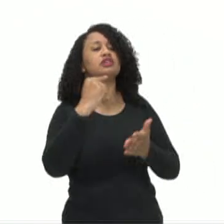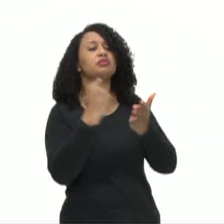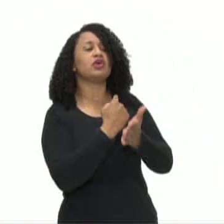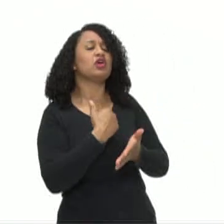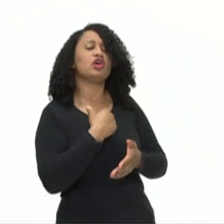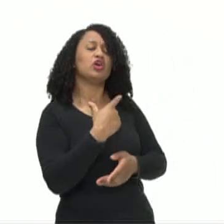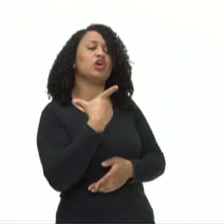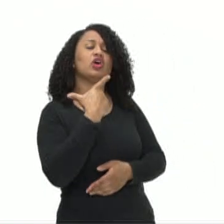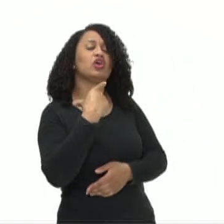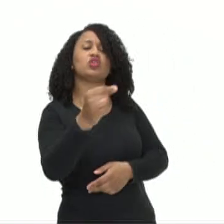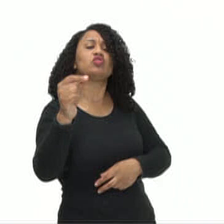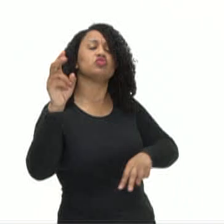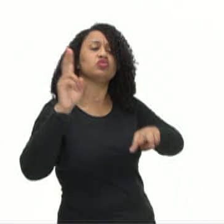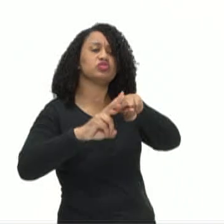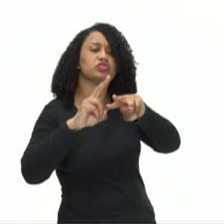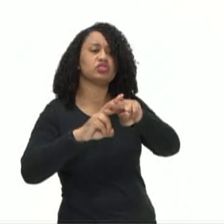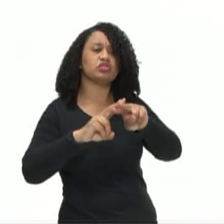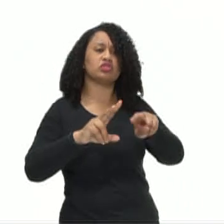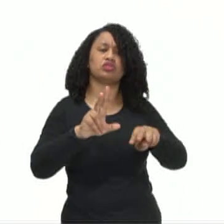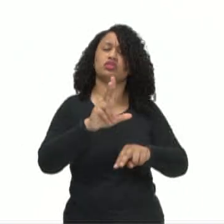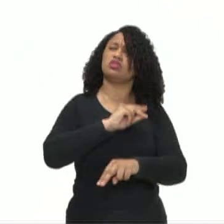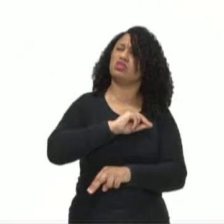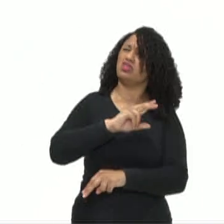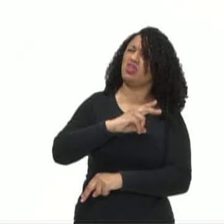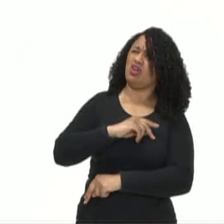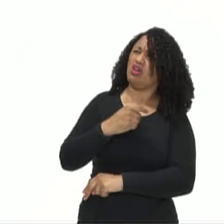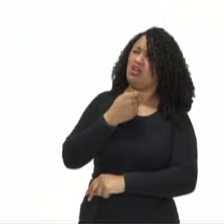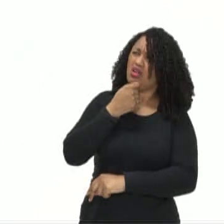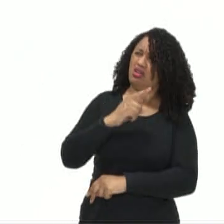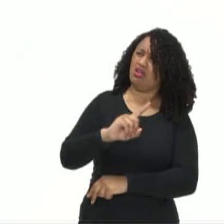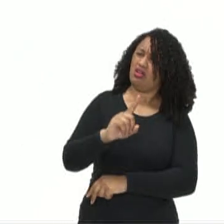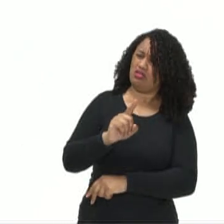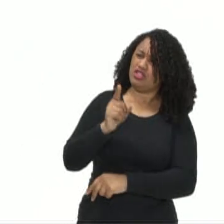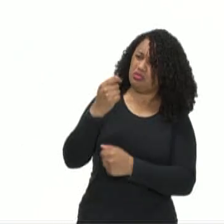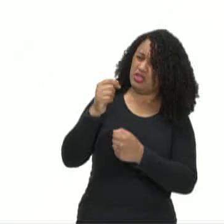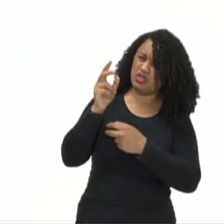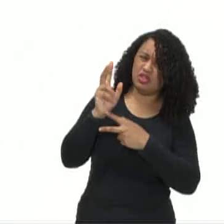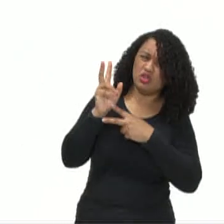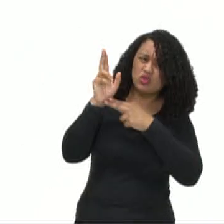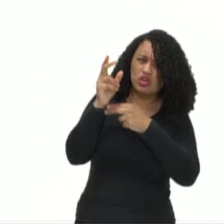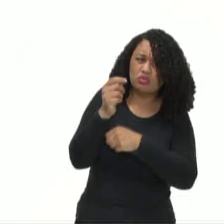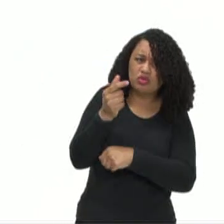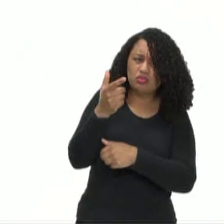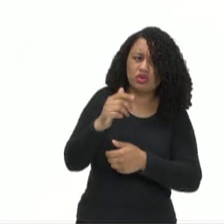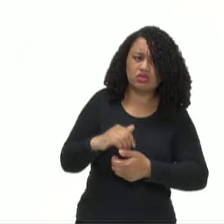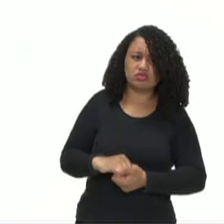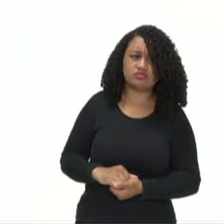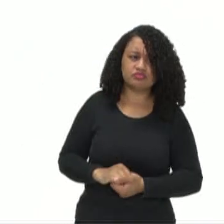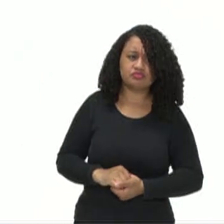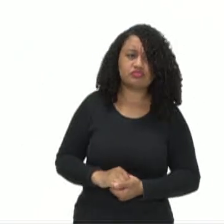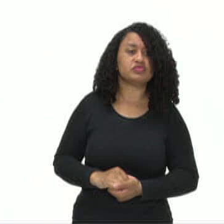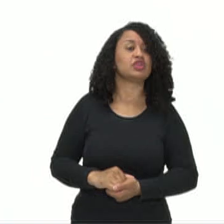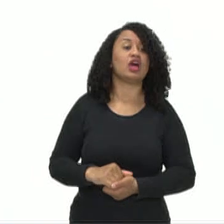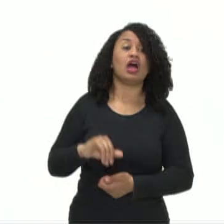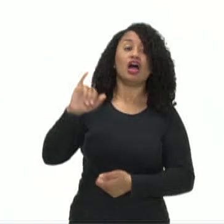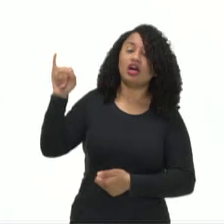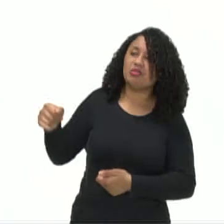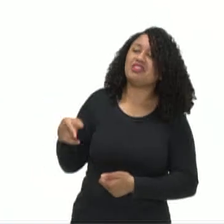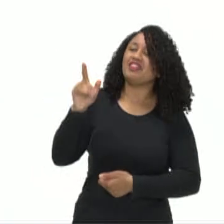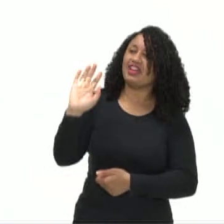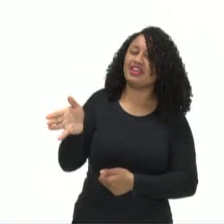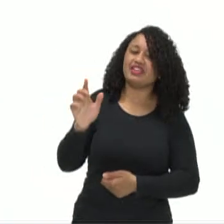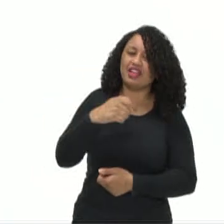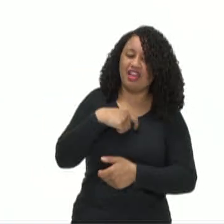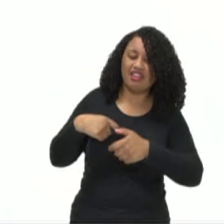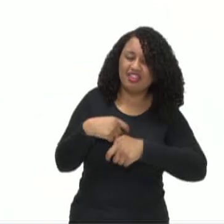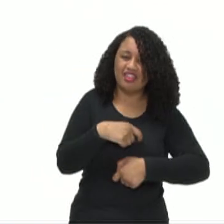presídio. Nossa, que mau humor. Você precisa dormir um pouco. Aproveita que já está de pijama. Ha,